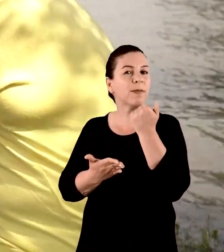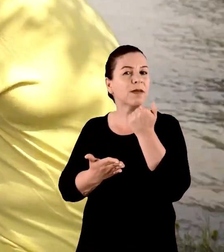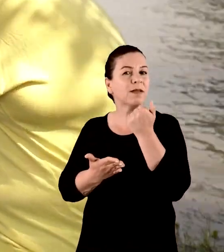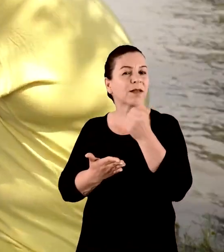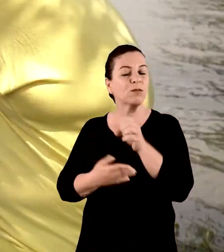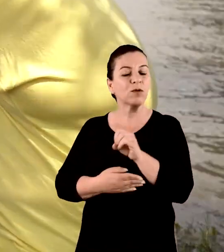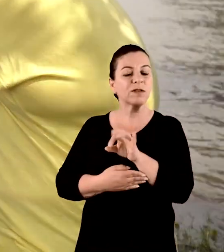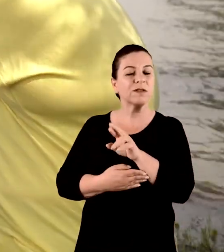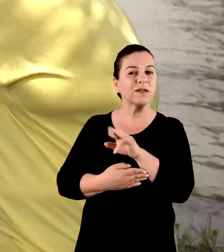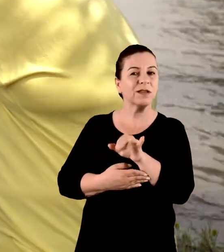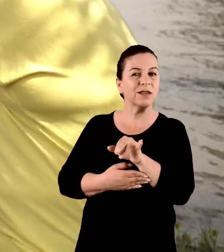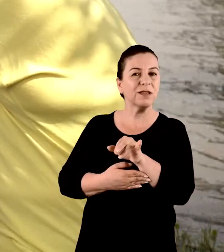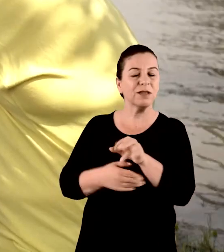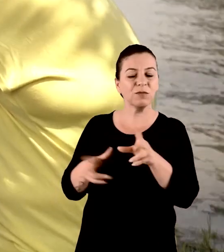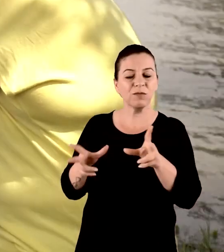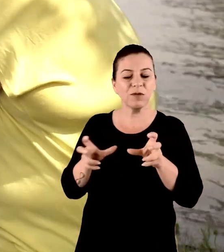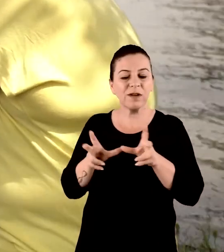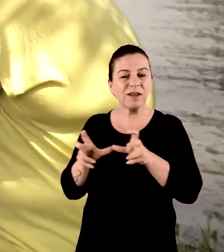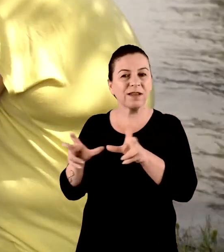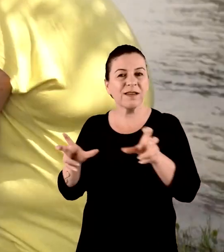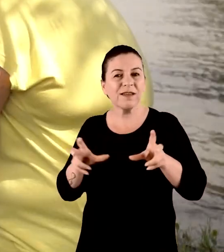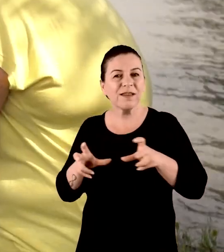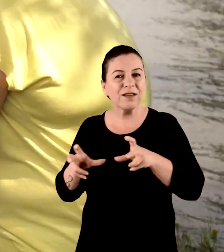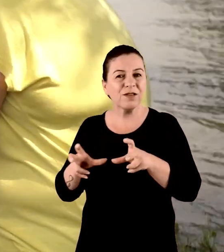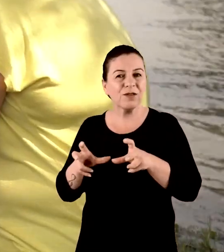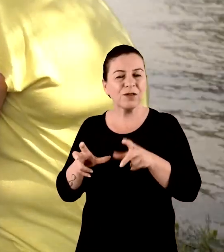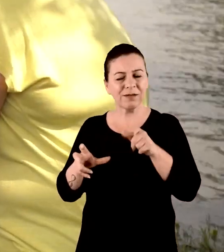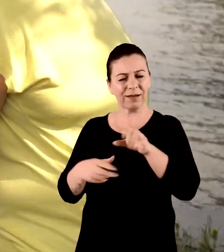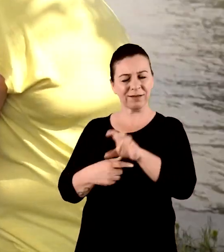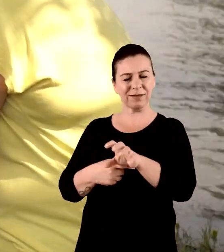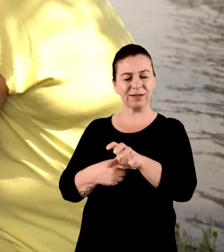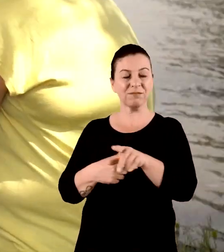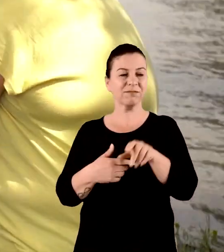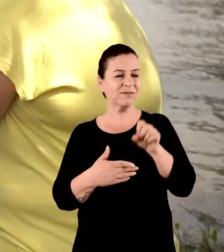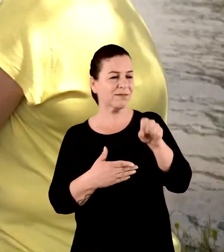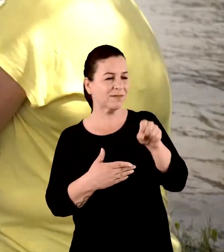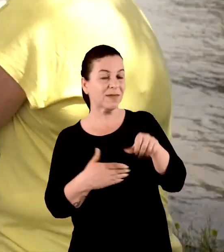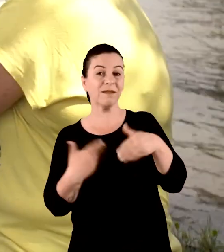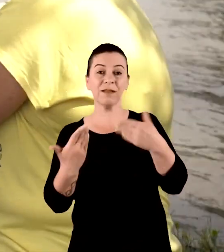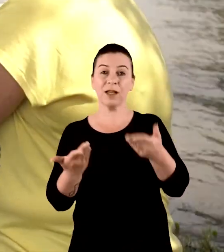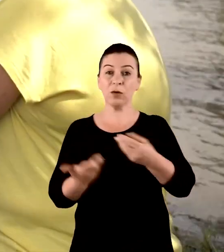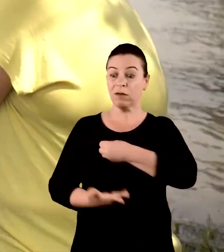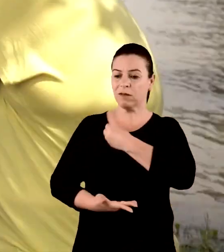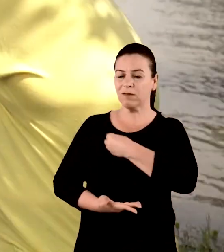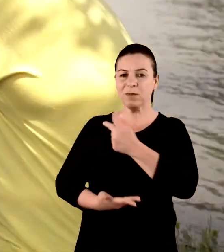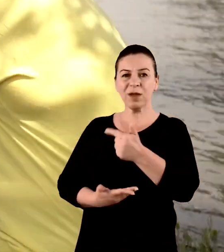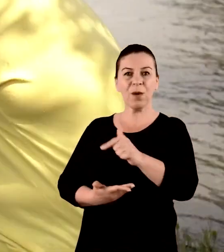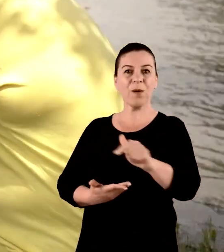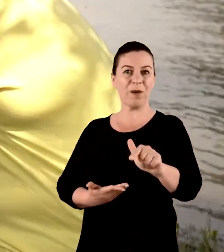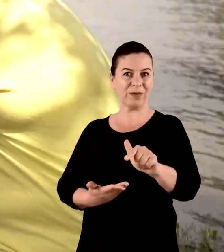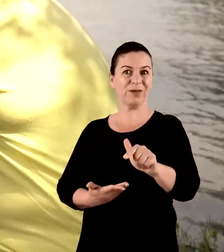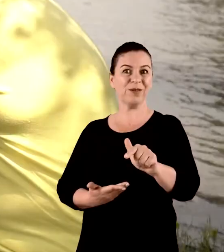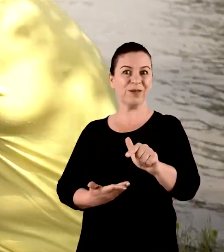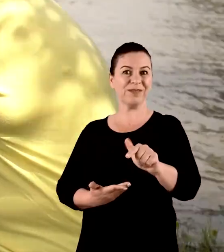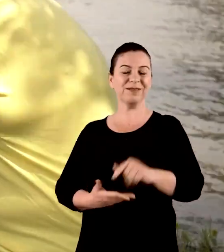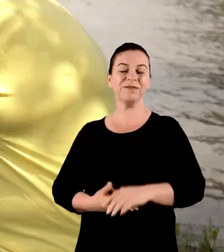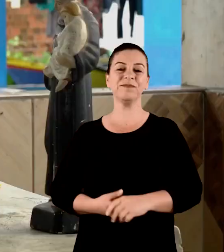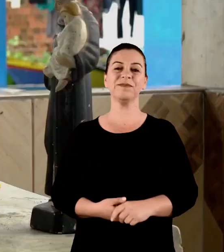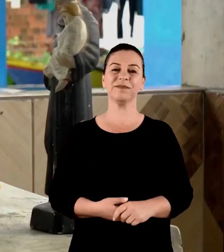vira comida pro siri, comida pro caranguejo, não é assim? Então, quer dizer, ela tá dando vida para